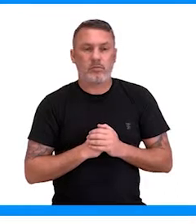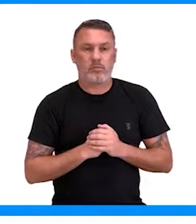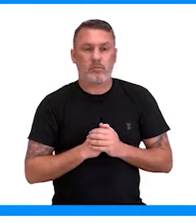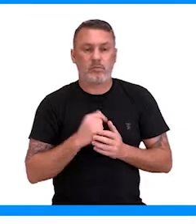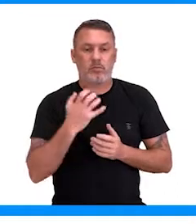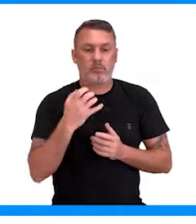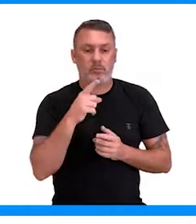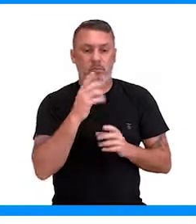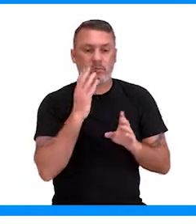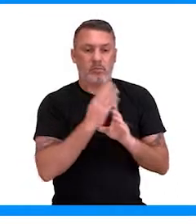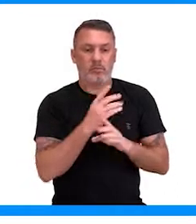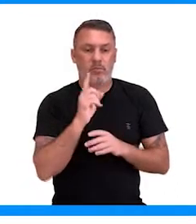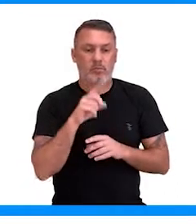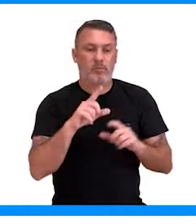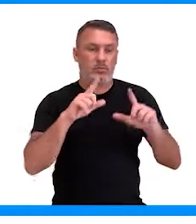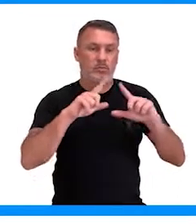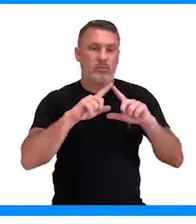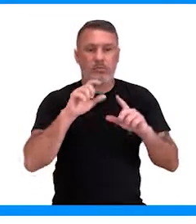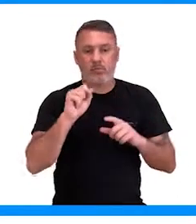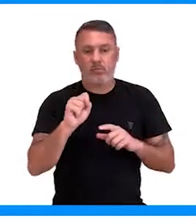o ΔS que ele quer.